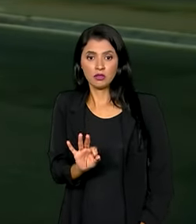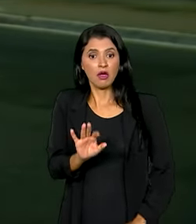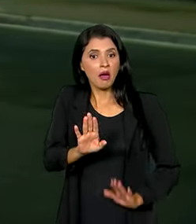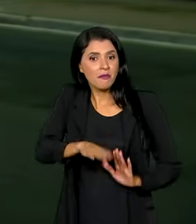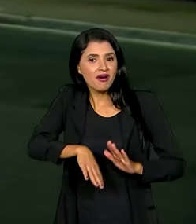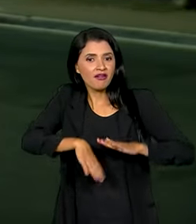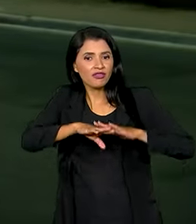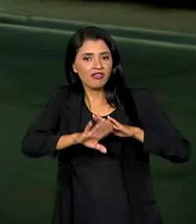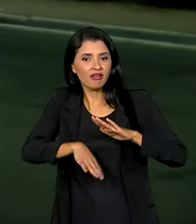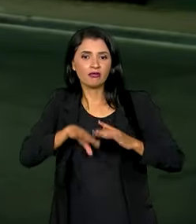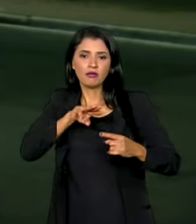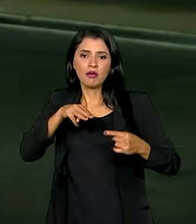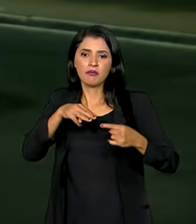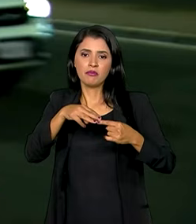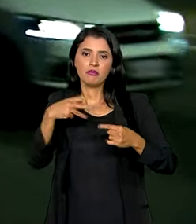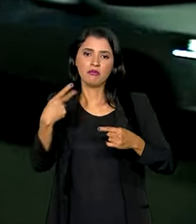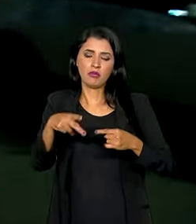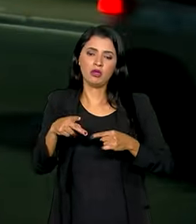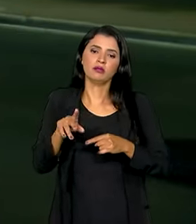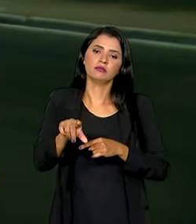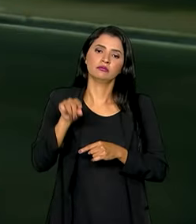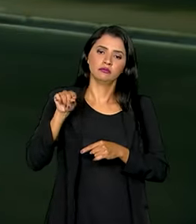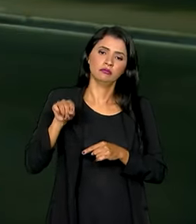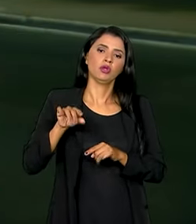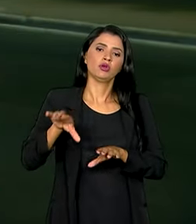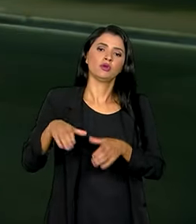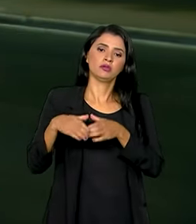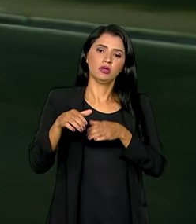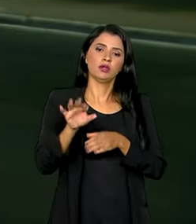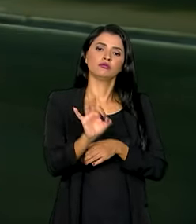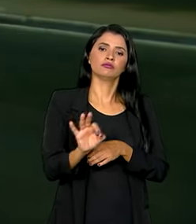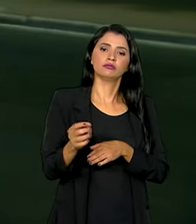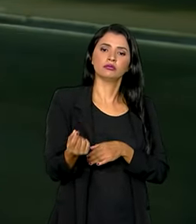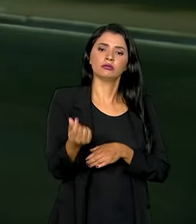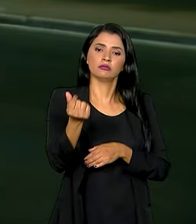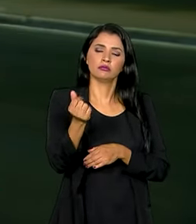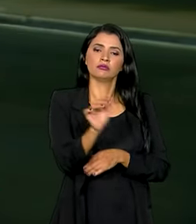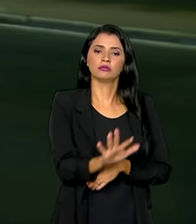teto da meta definida pelo Conselho Monetário Nacional, que é de